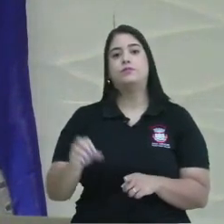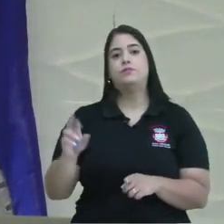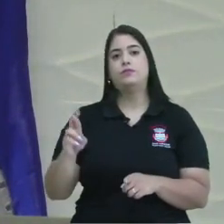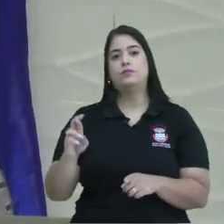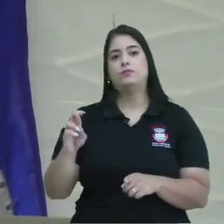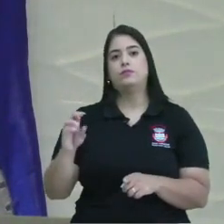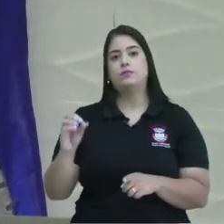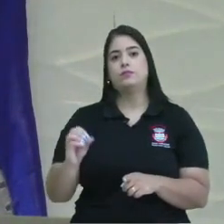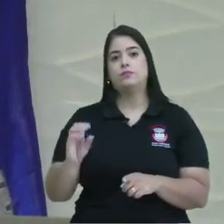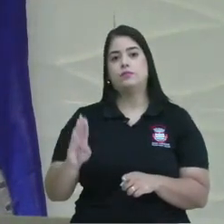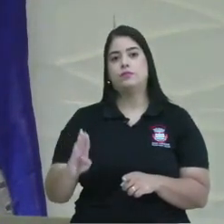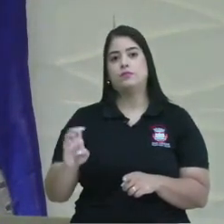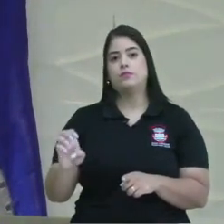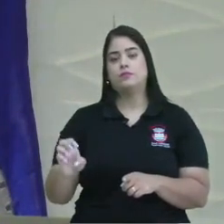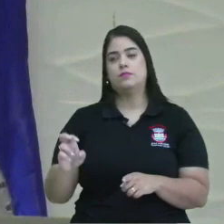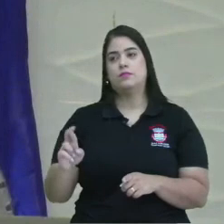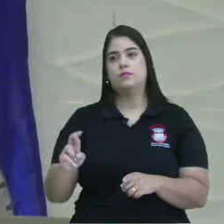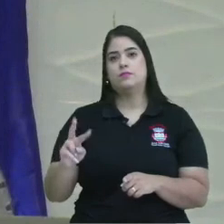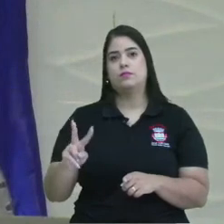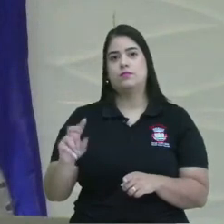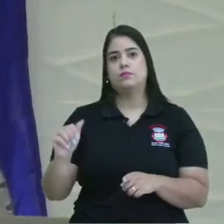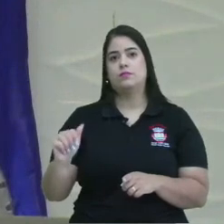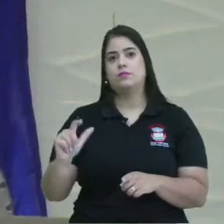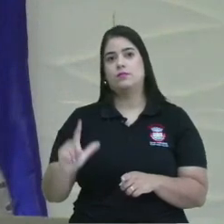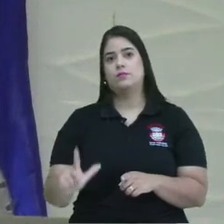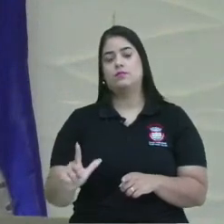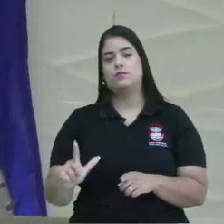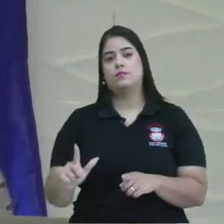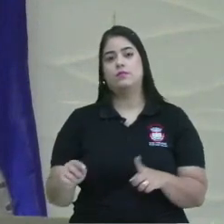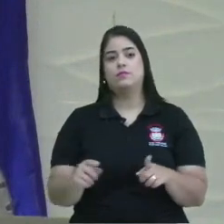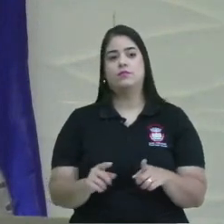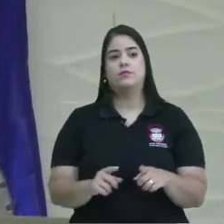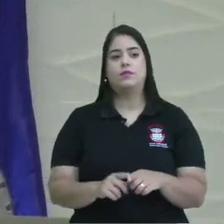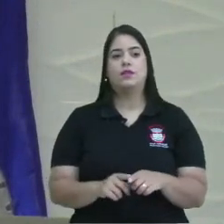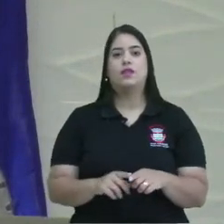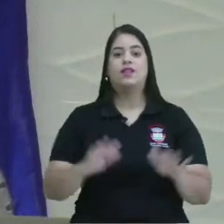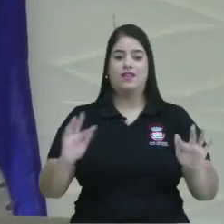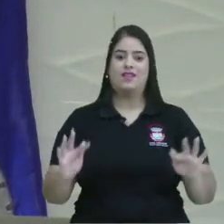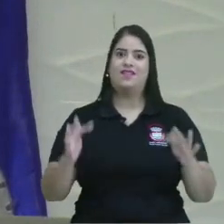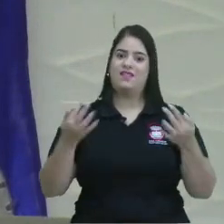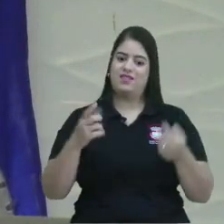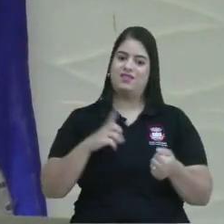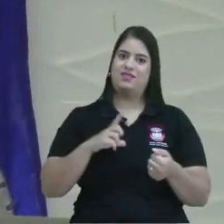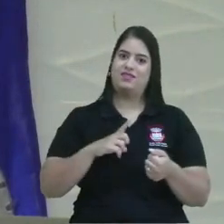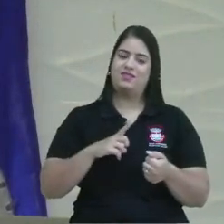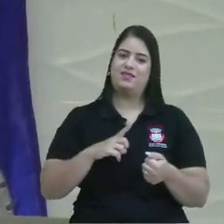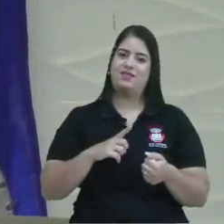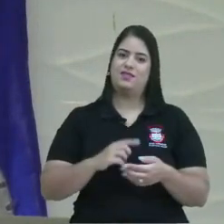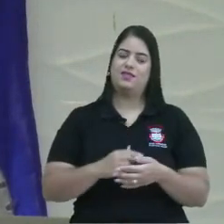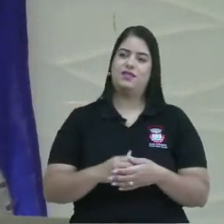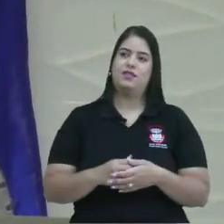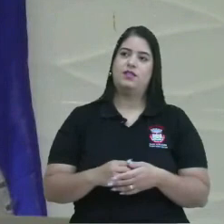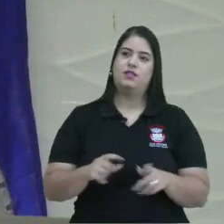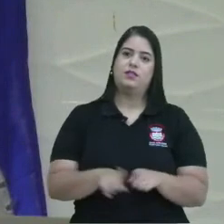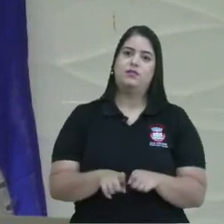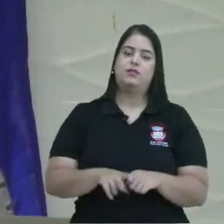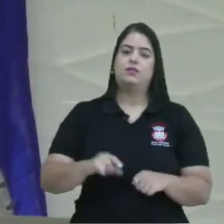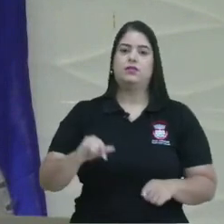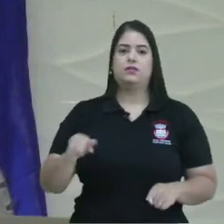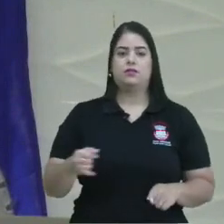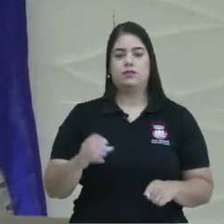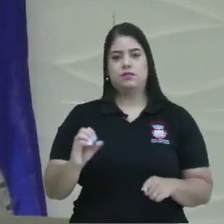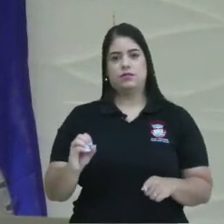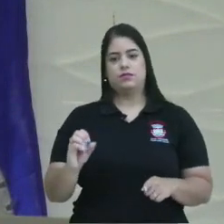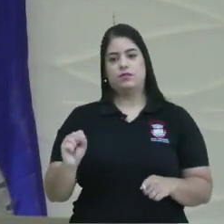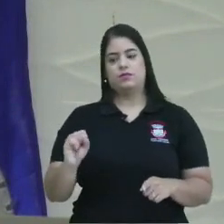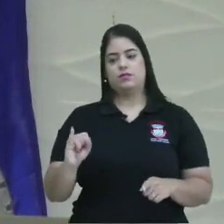e Paula, que Roberval estava naquele momento animando aquele momento do café da manhã. Josinaldo Veterinário, Bom Leite,